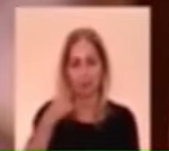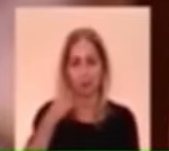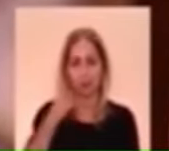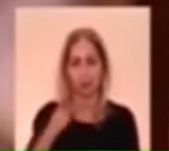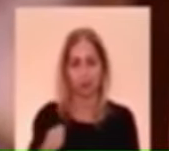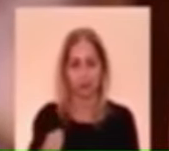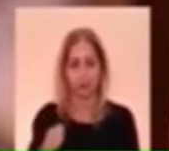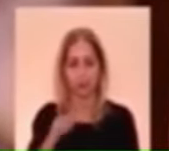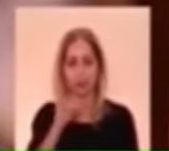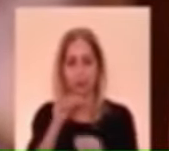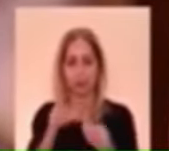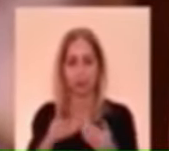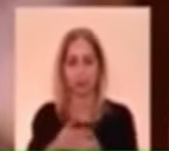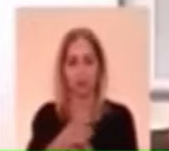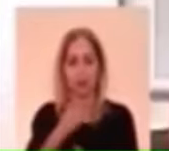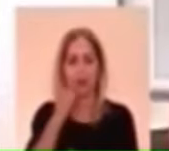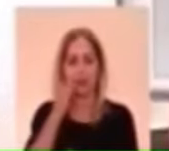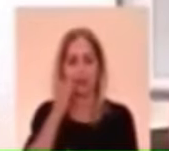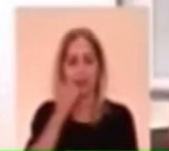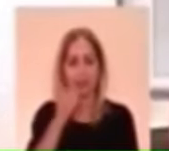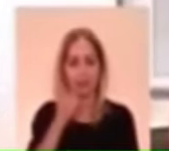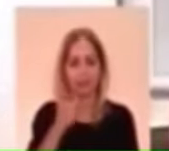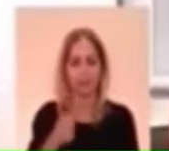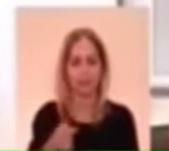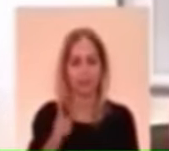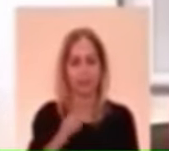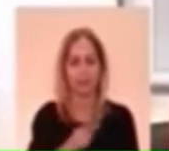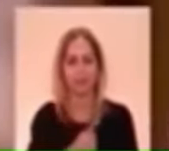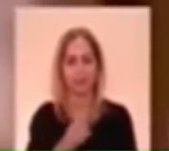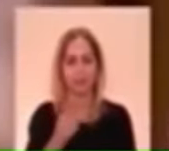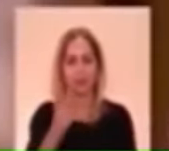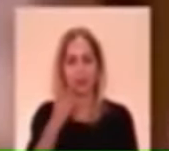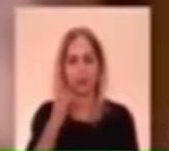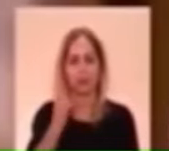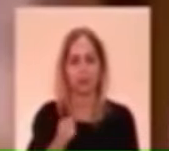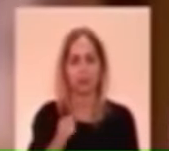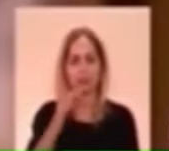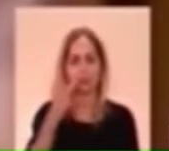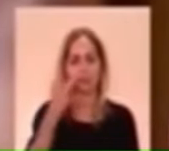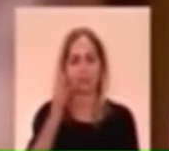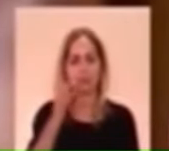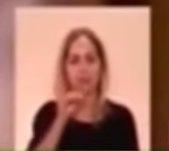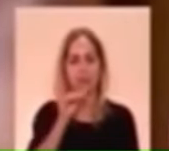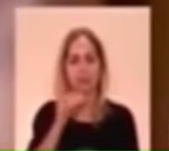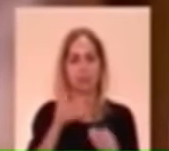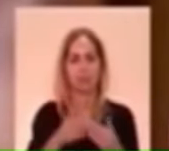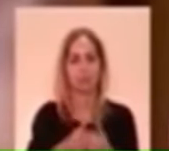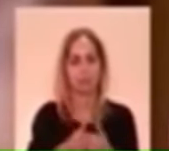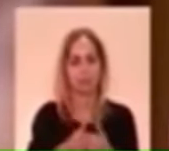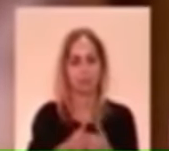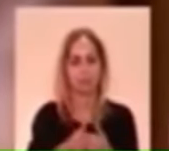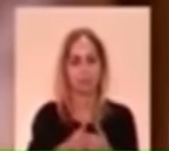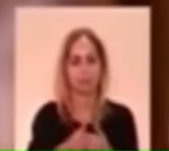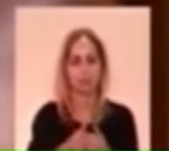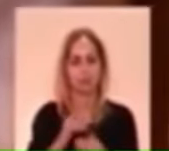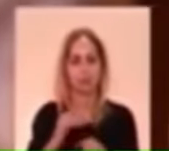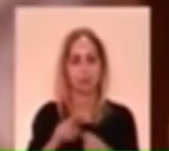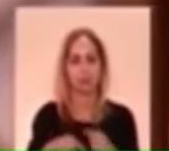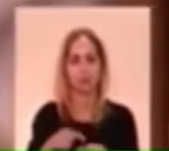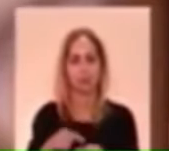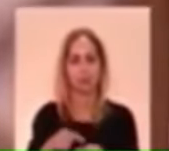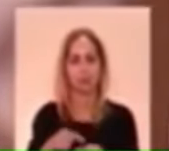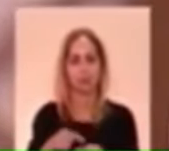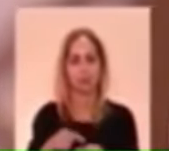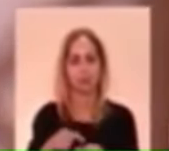recebido a sua decisão na altura h porque é que esta dificuldade eh